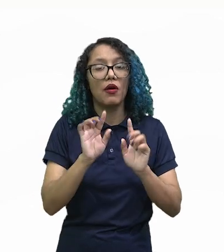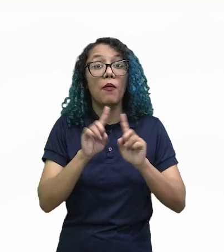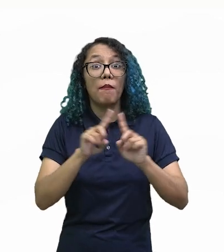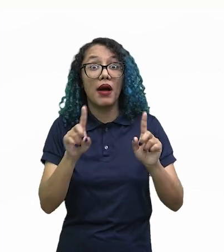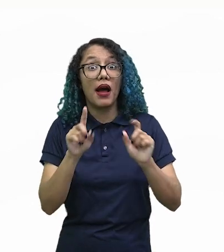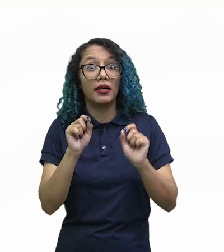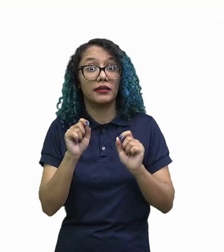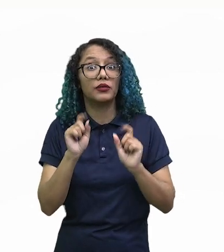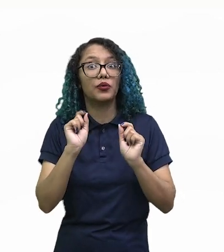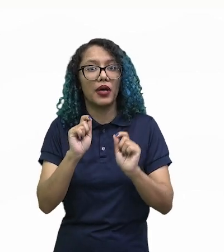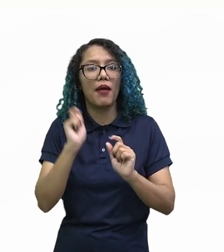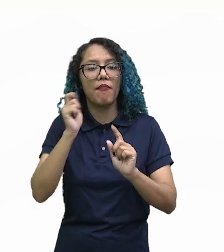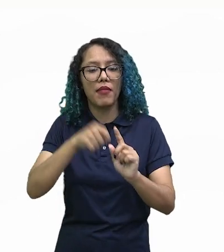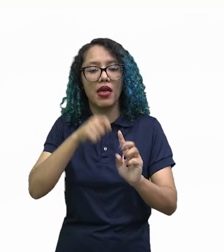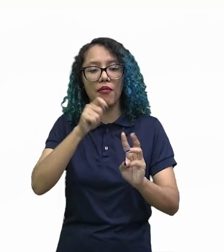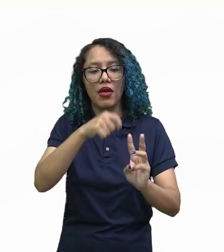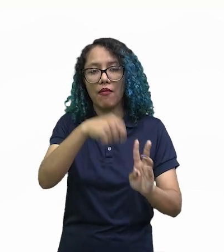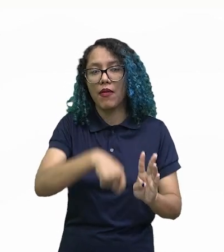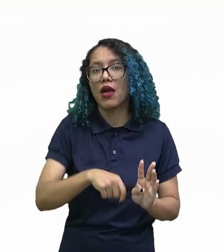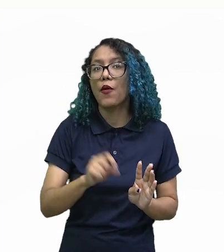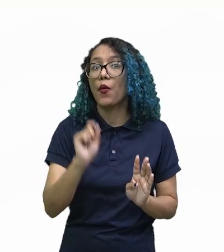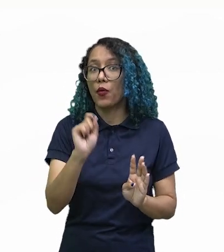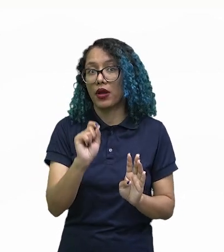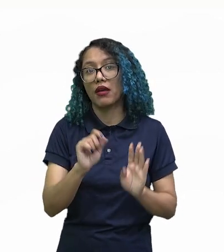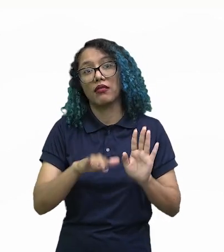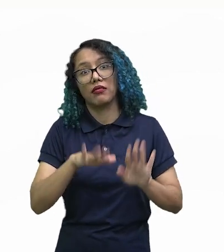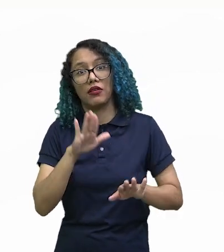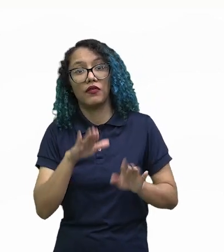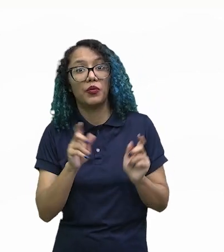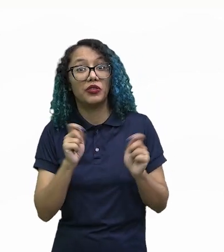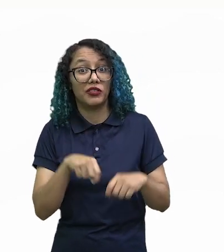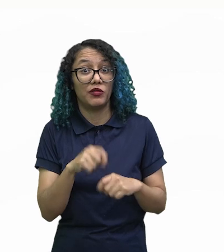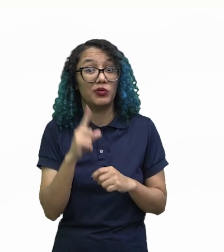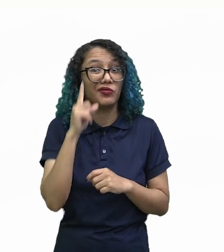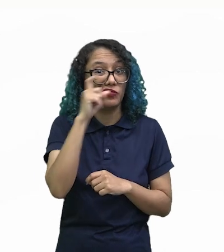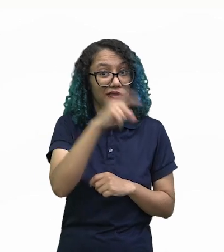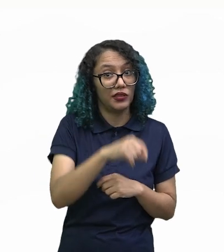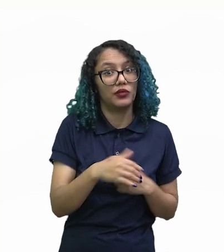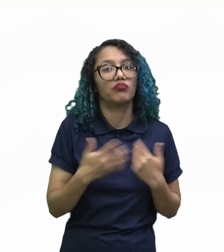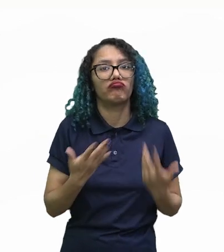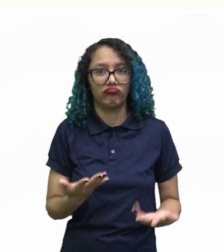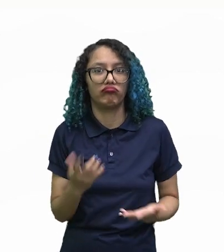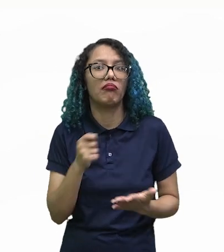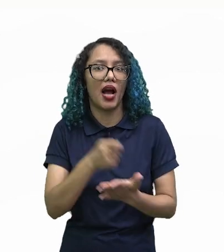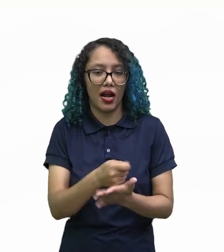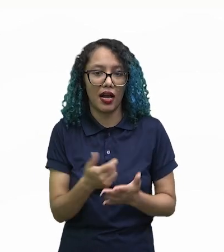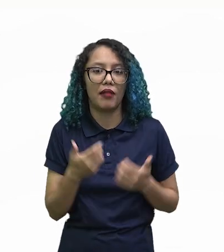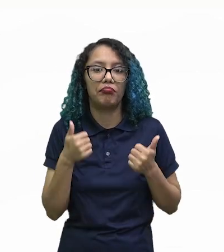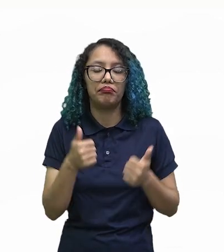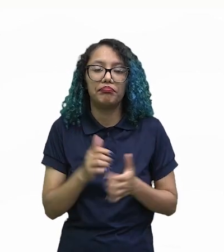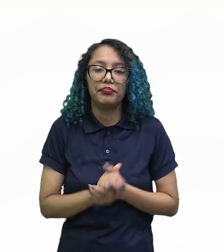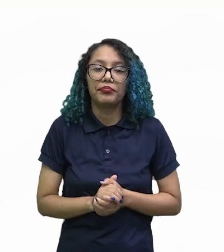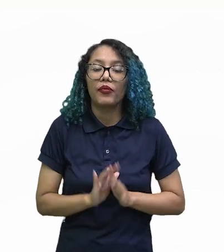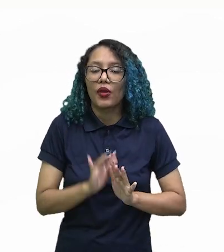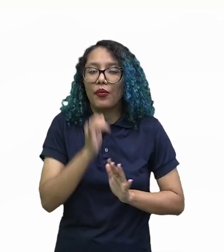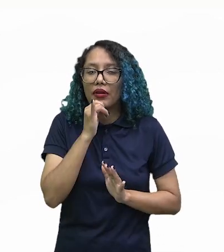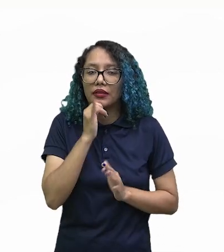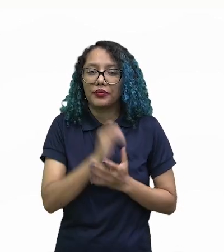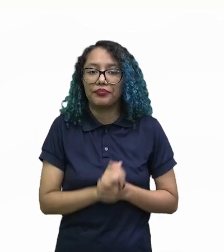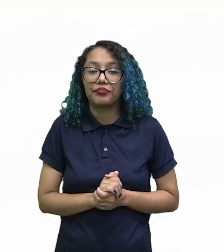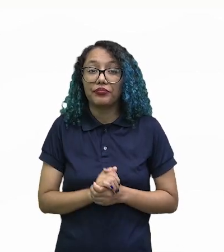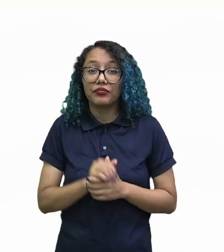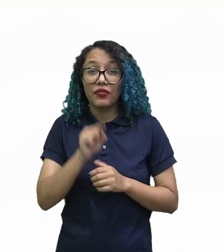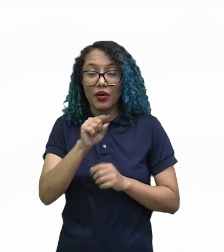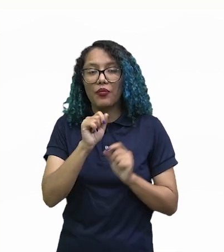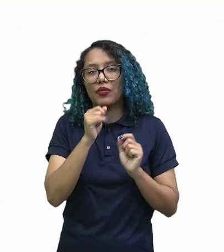aí dos meses, o bolso, né, pode reclamar um pouquinho, tudo bem? Então, vamos aqui ver um exemplo disso. Se